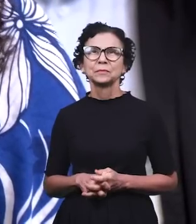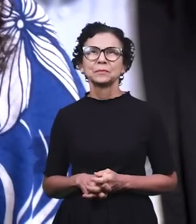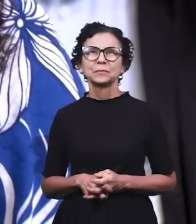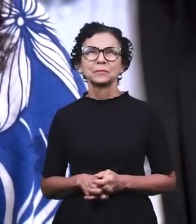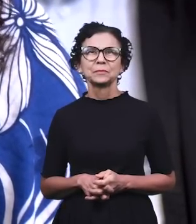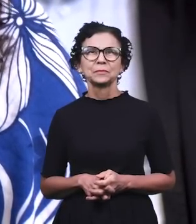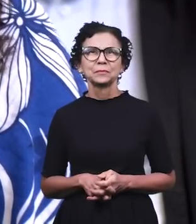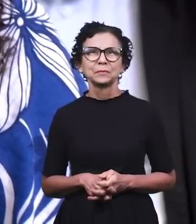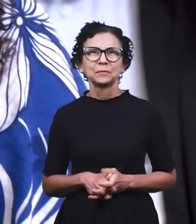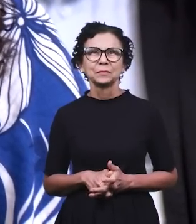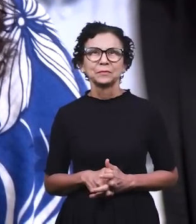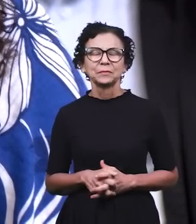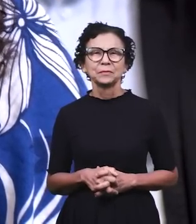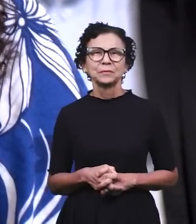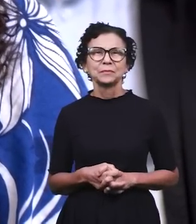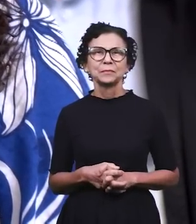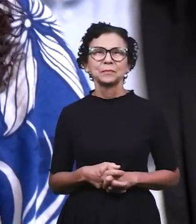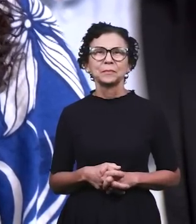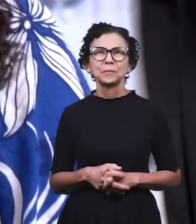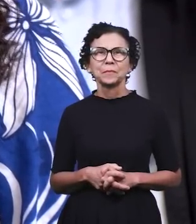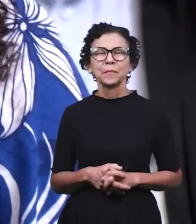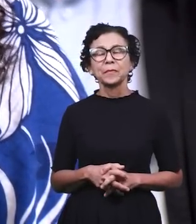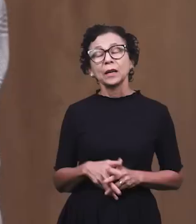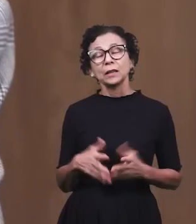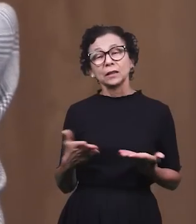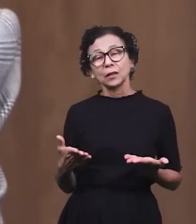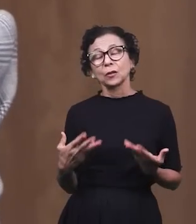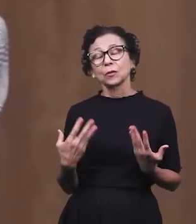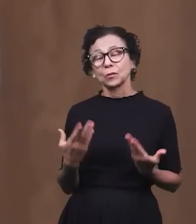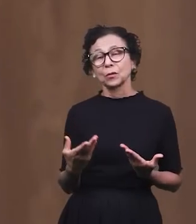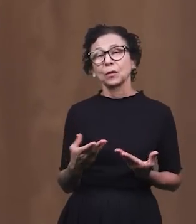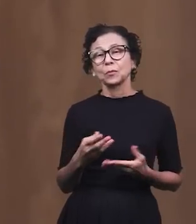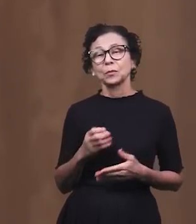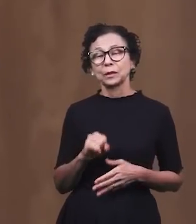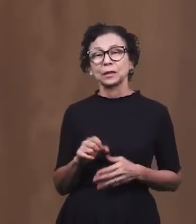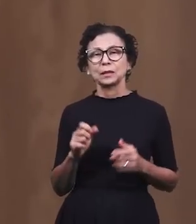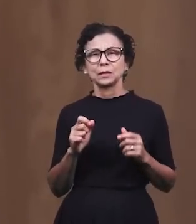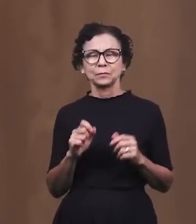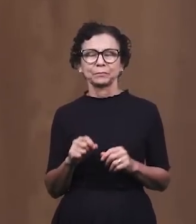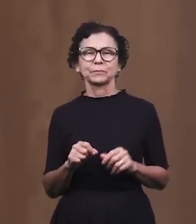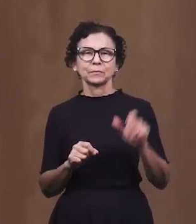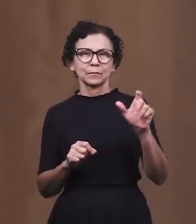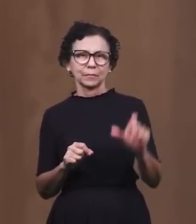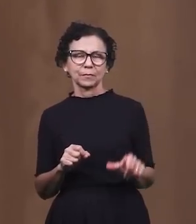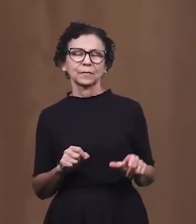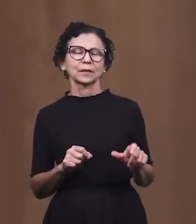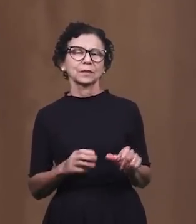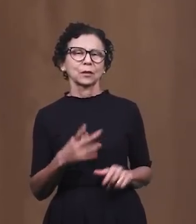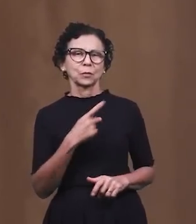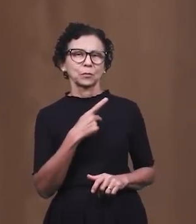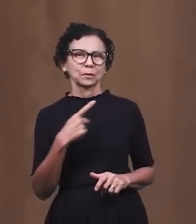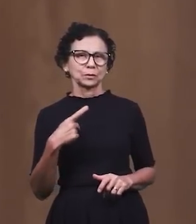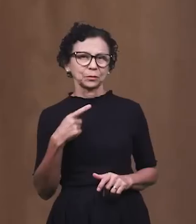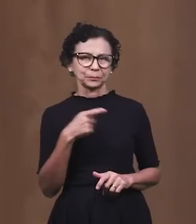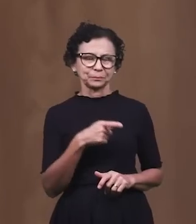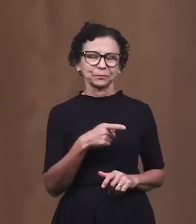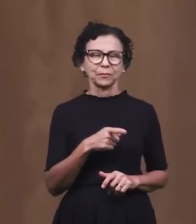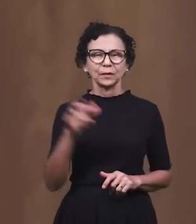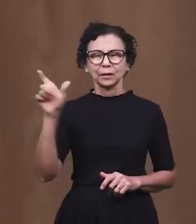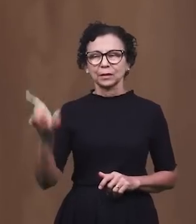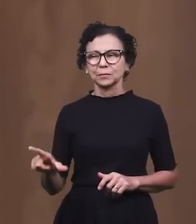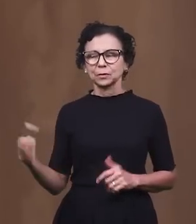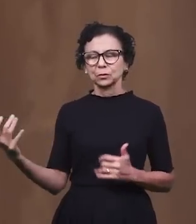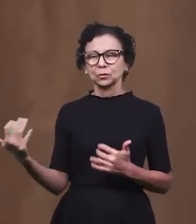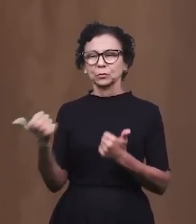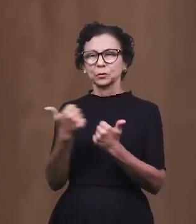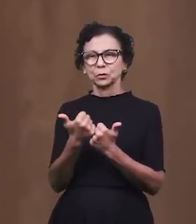orientação para esse varão? Qual mensagem ele deveria trazer? Olha só. Boa pergunta.